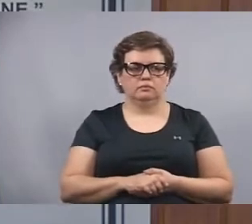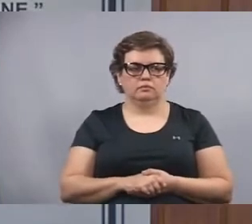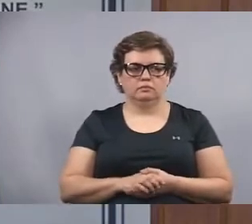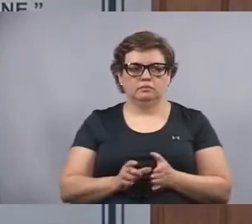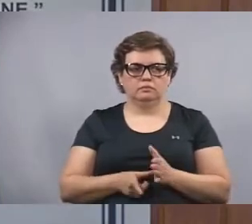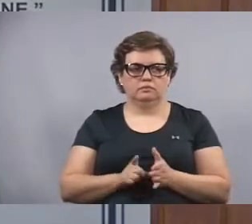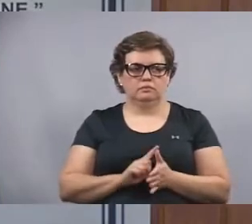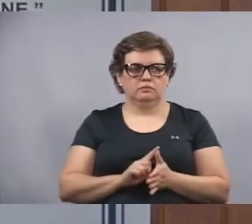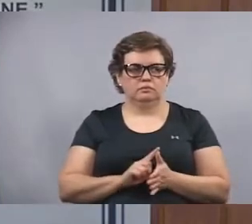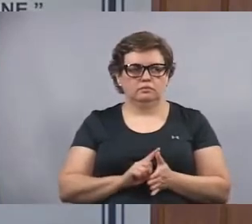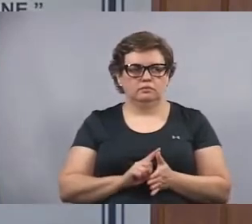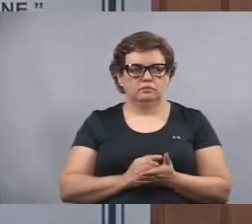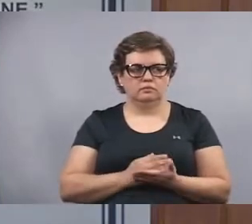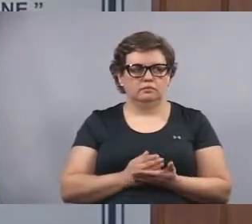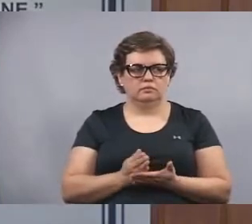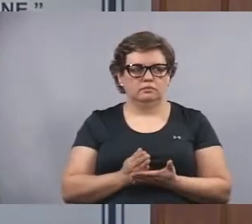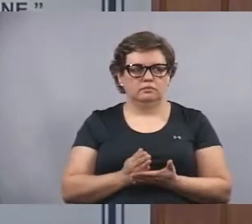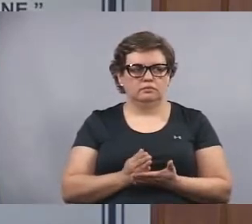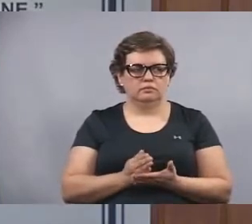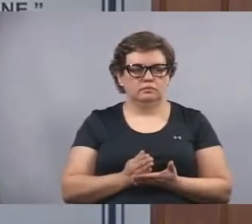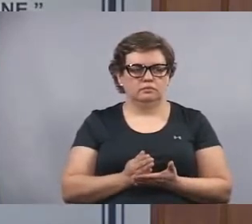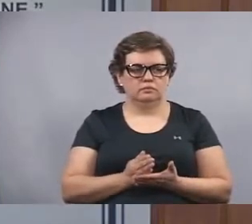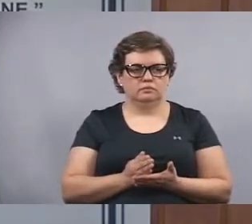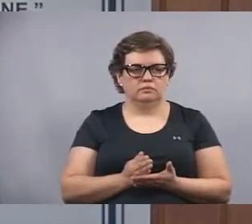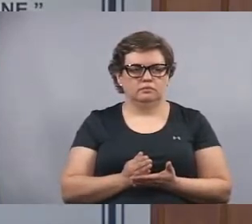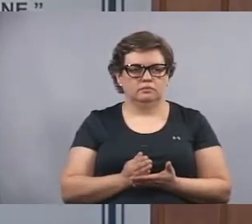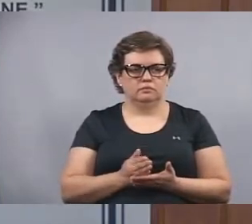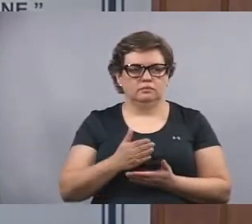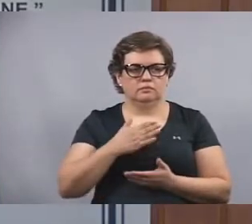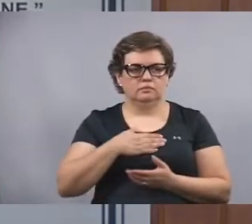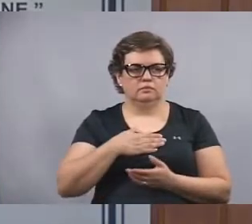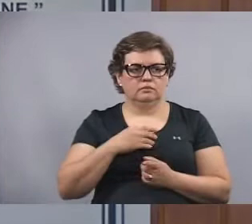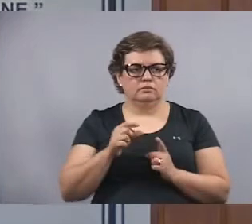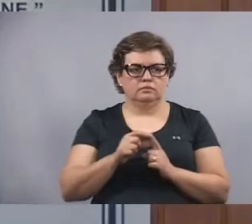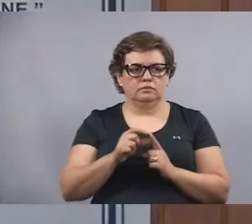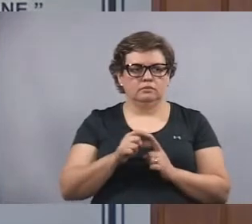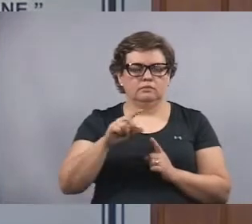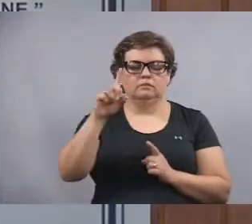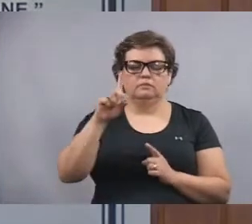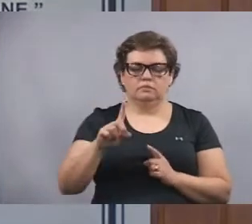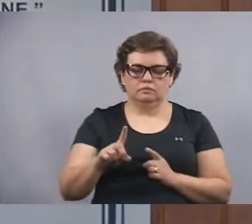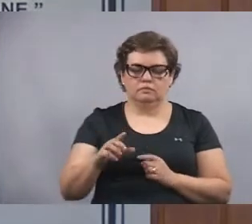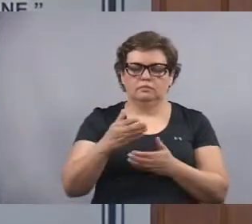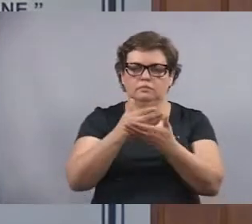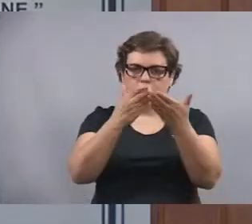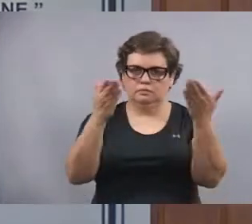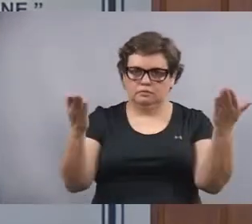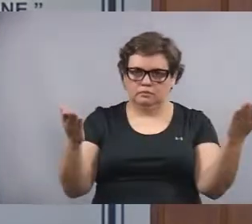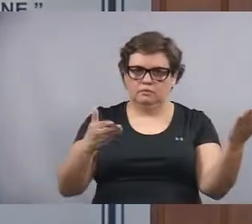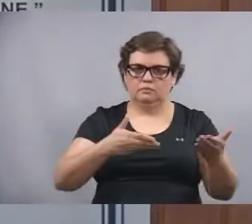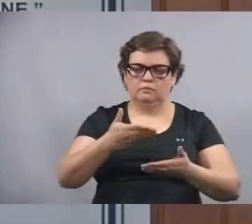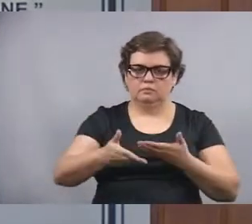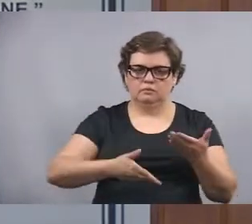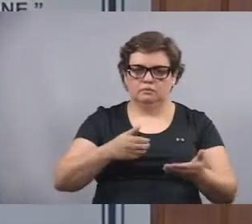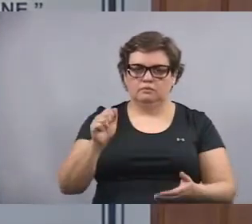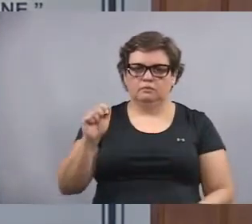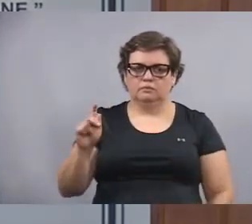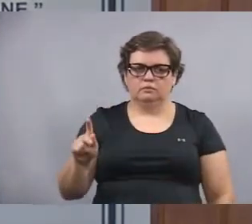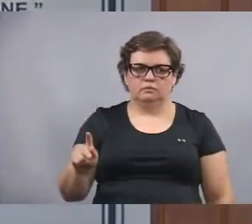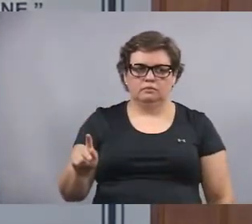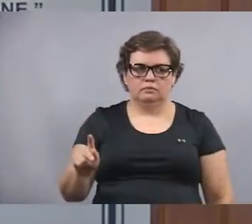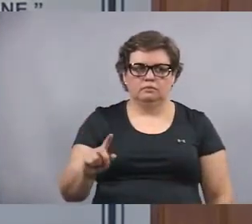E antes de iniciar, a minha fala de fato vai ser sobre essa questão dos servidores, dos